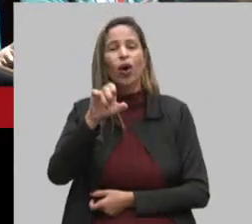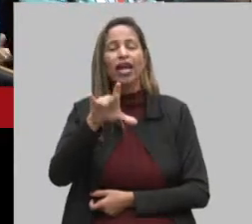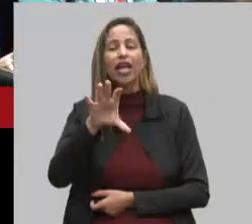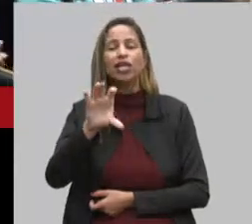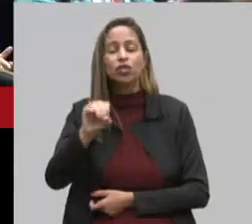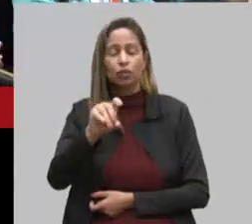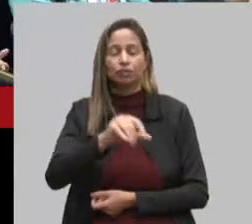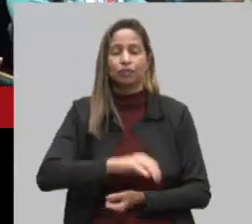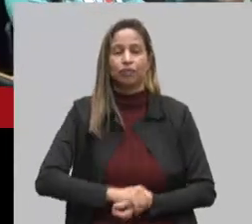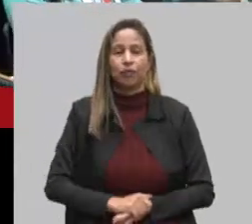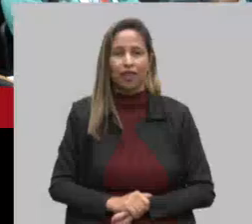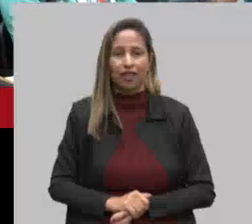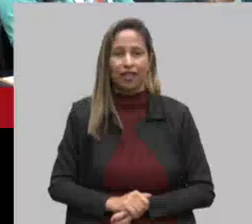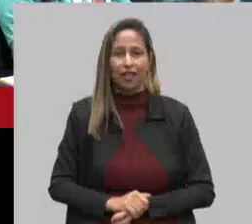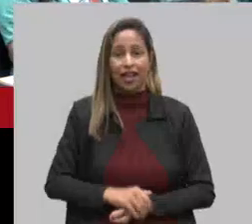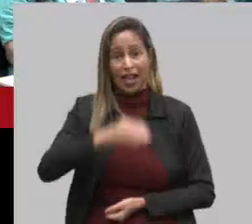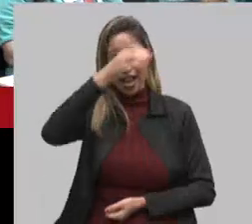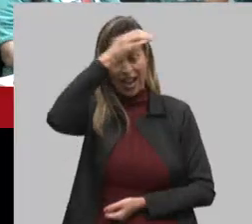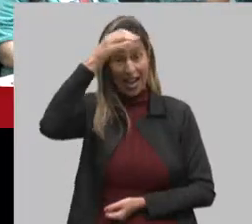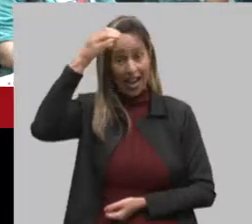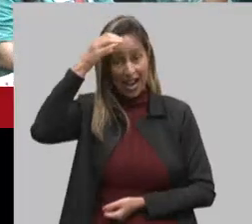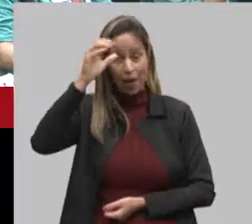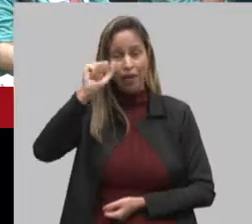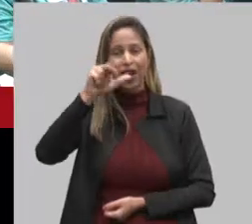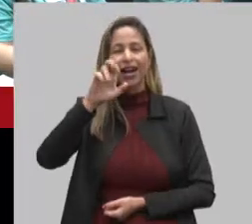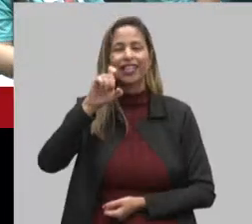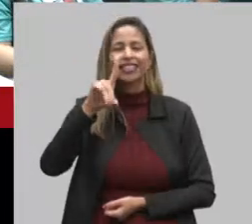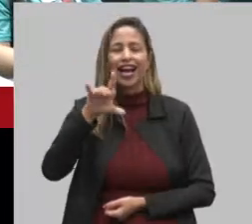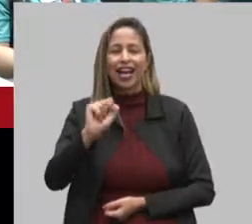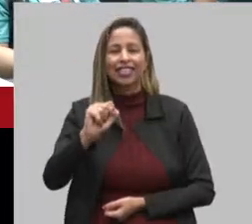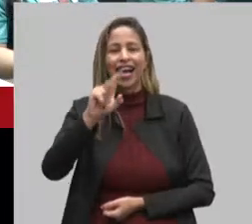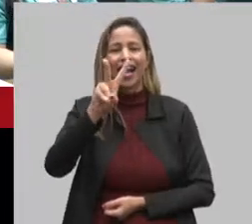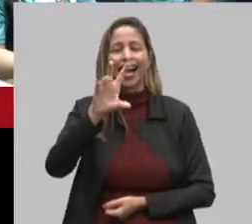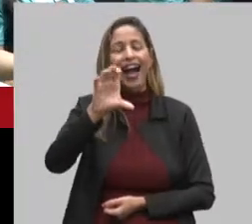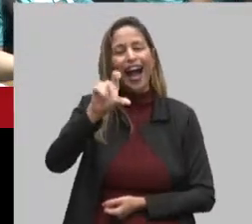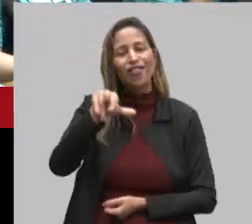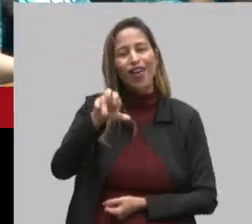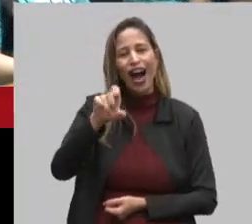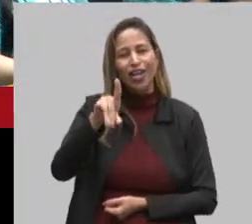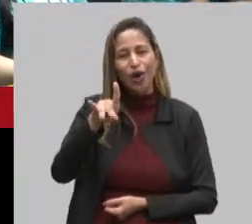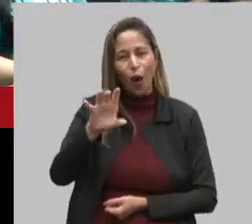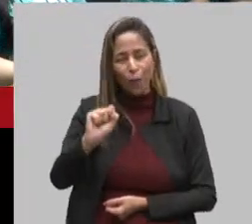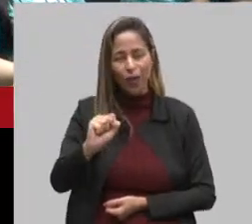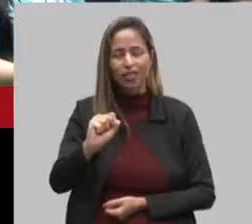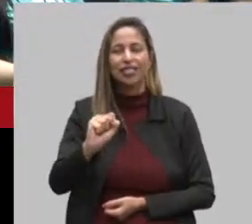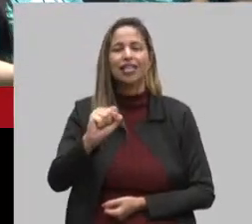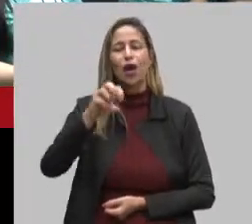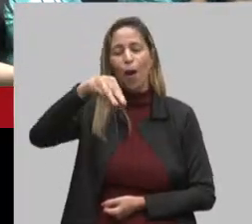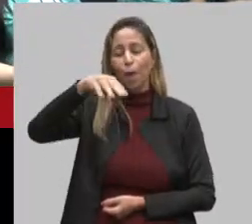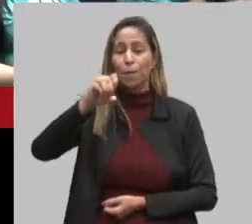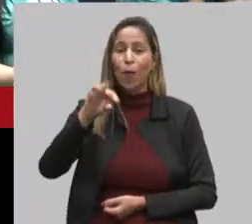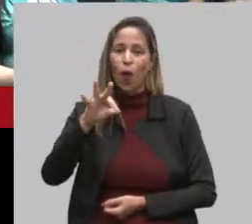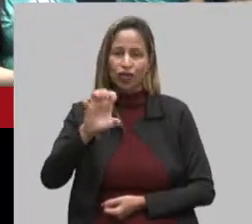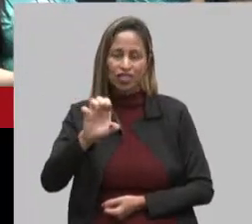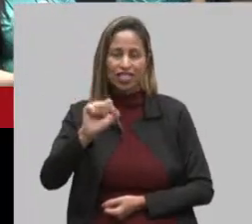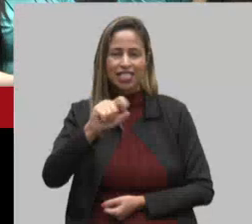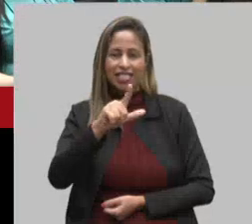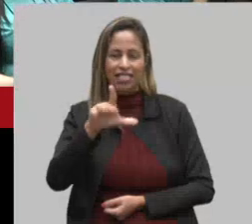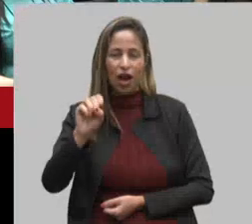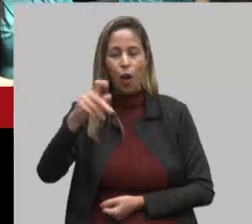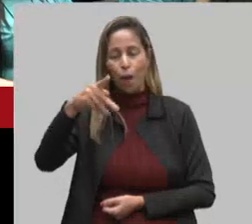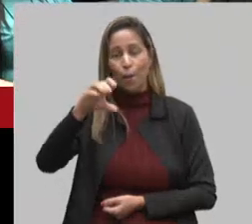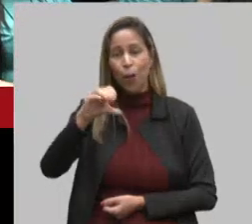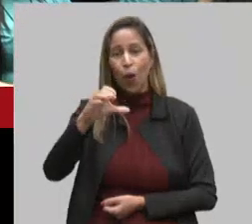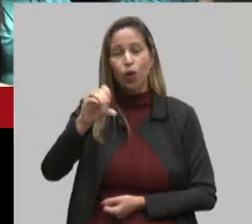são Câmara Municipal de Andradas carvalhópolis Inconfidentes montão Ouro Fino Poço Fundo